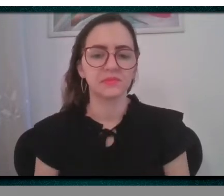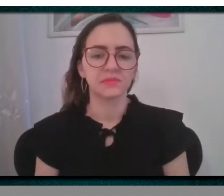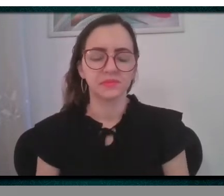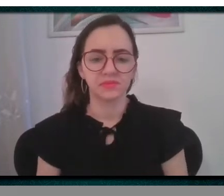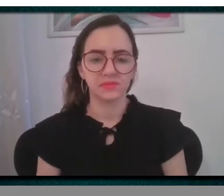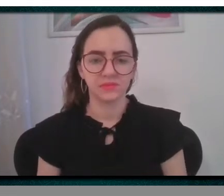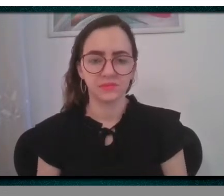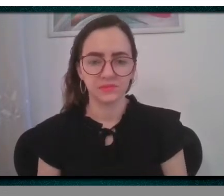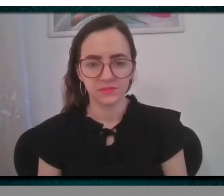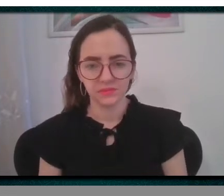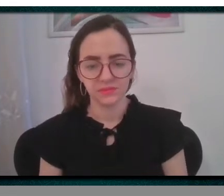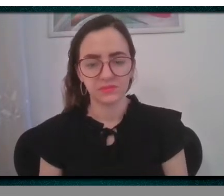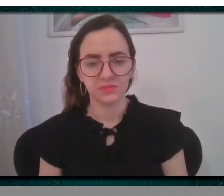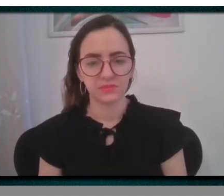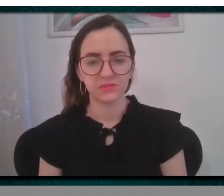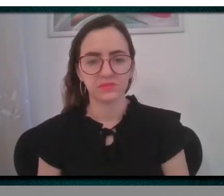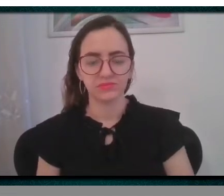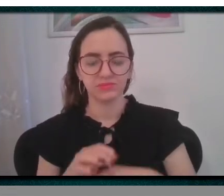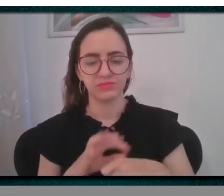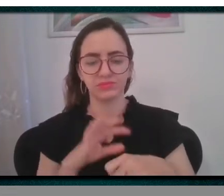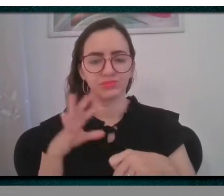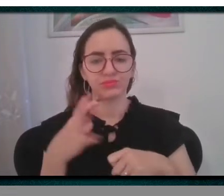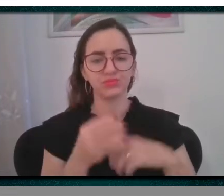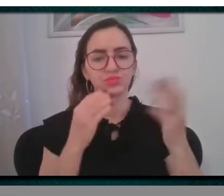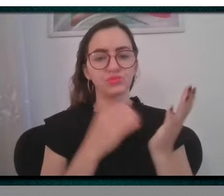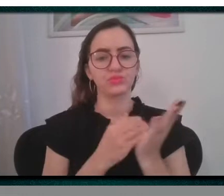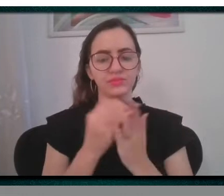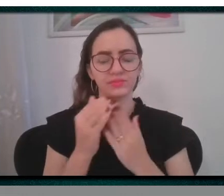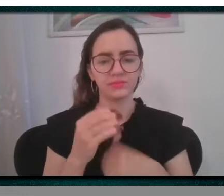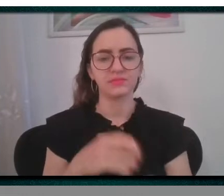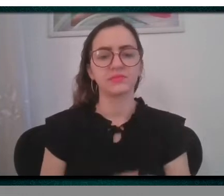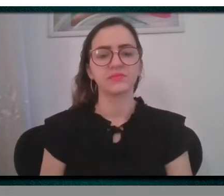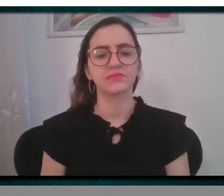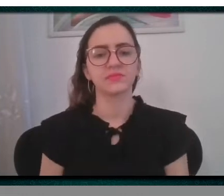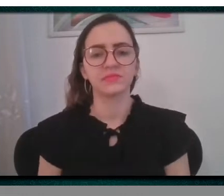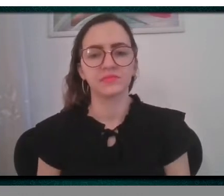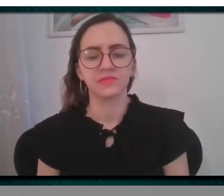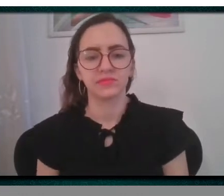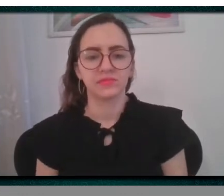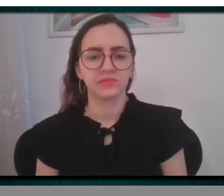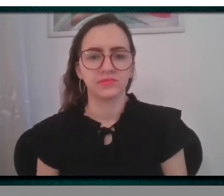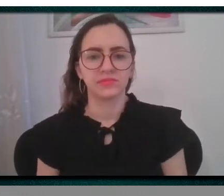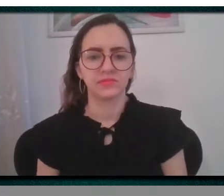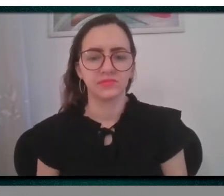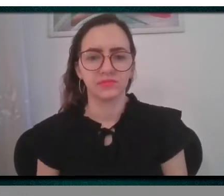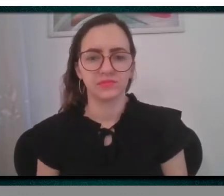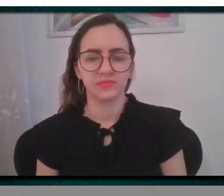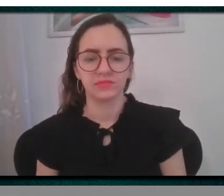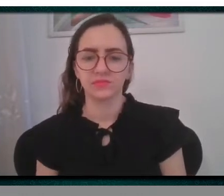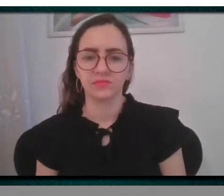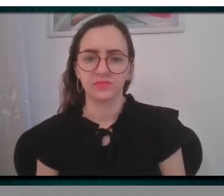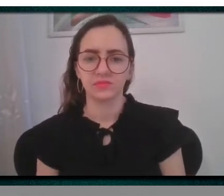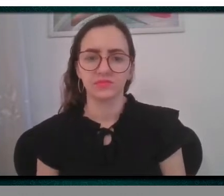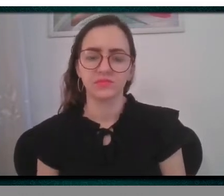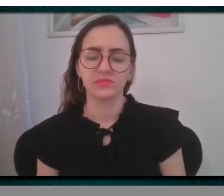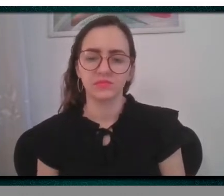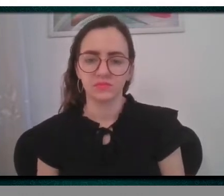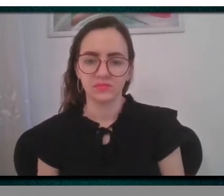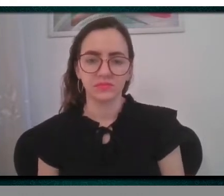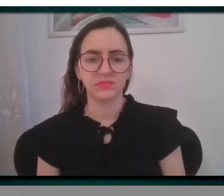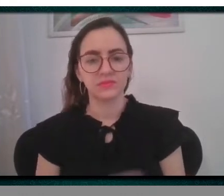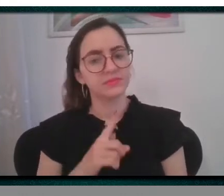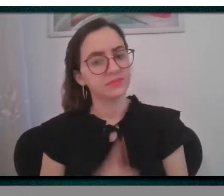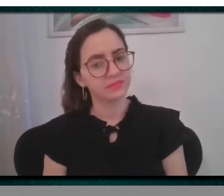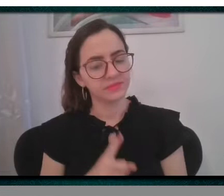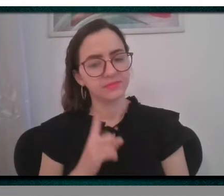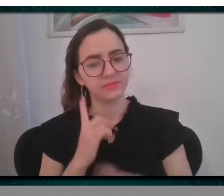No início. Bom, então, basicamente, é dessa forma que a gente descobre quanto